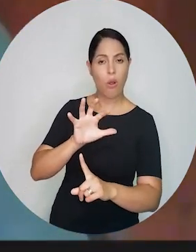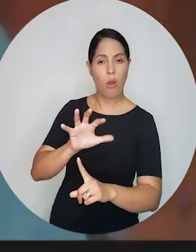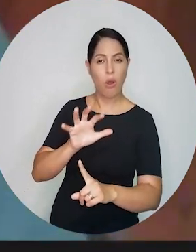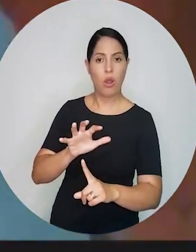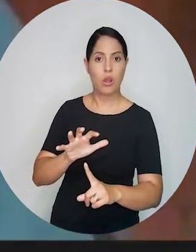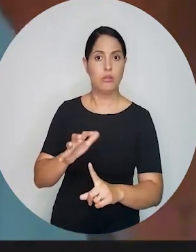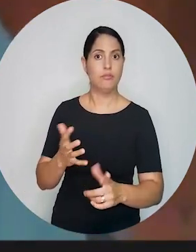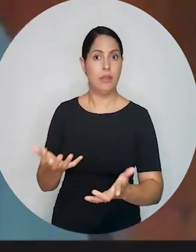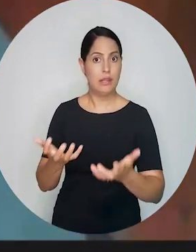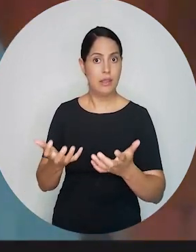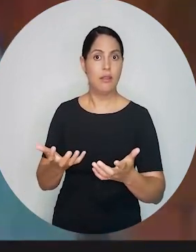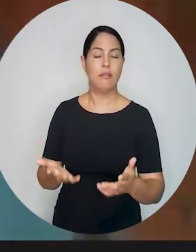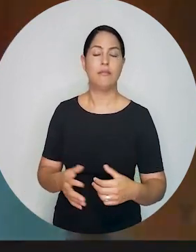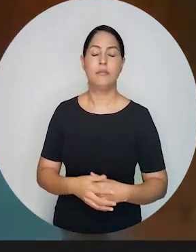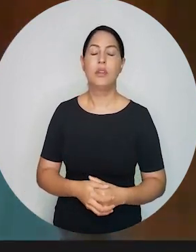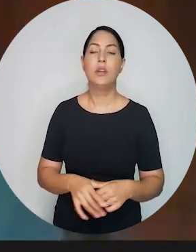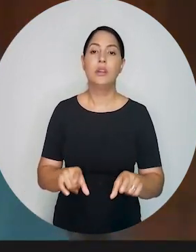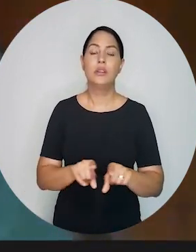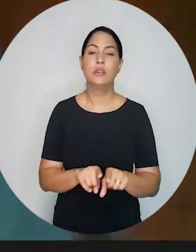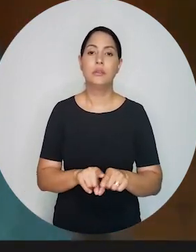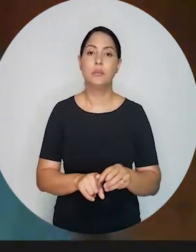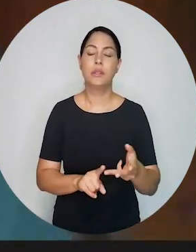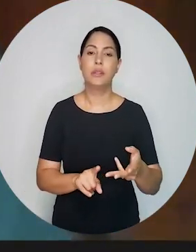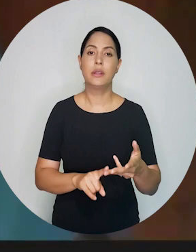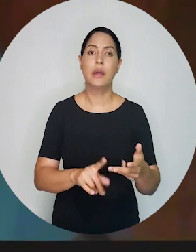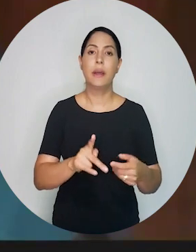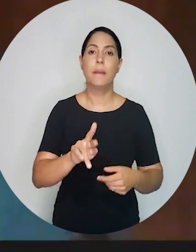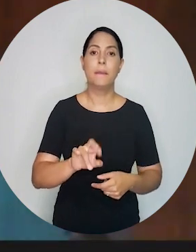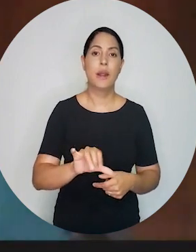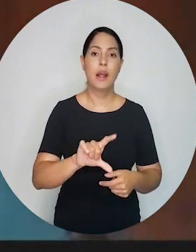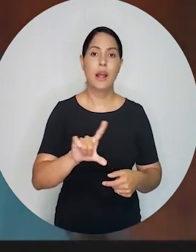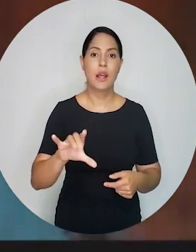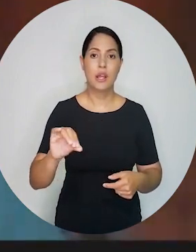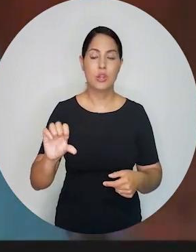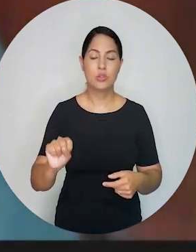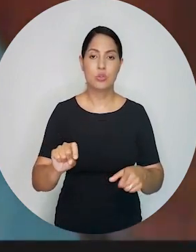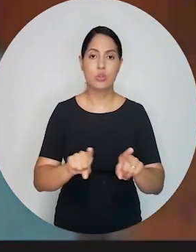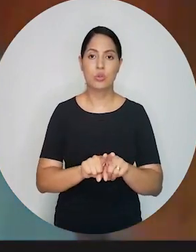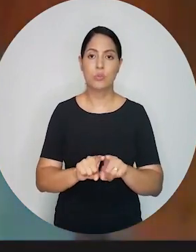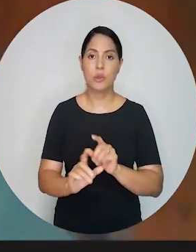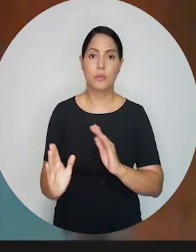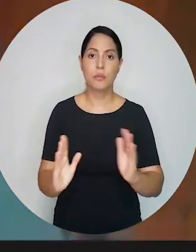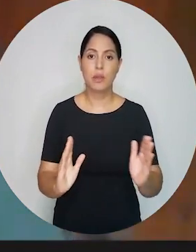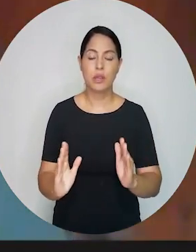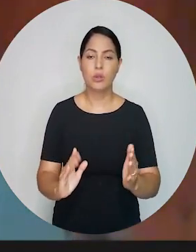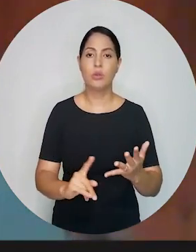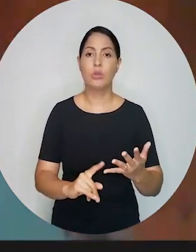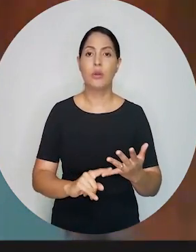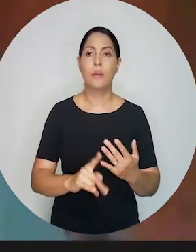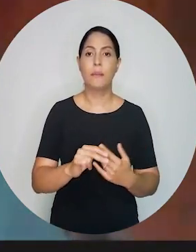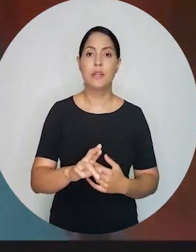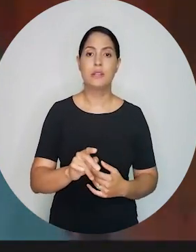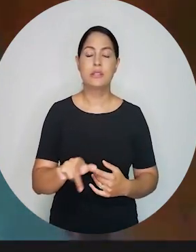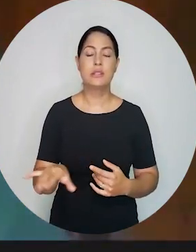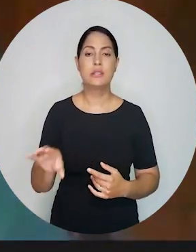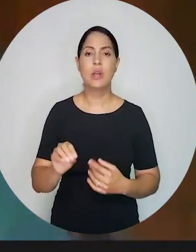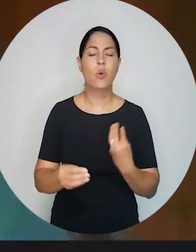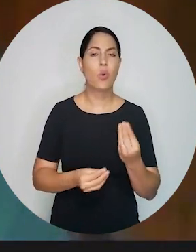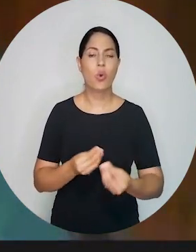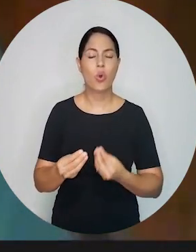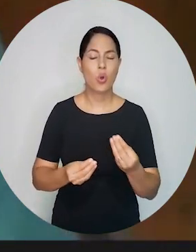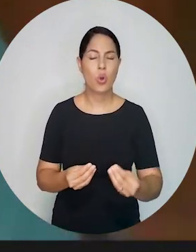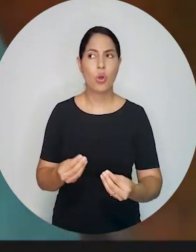concorrer ou induzir dolosamente para a prática do ato. Foram alterados os prazos de suspensão de